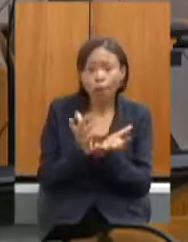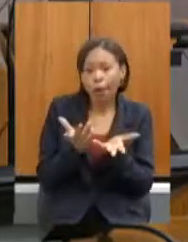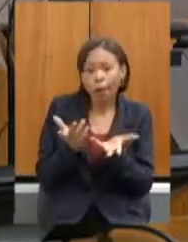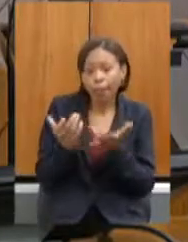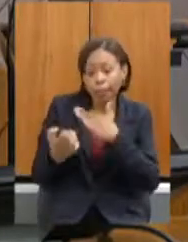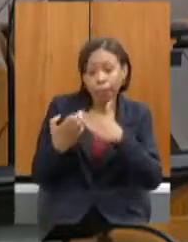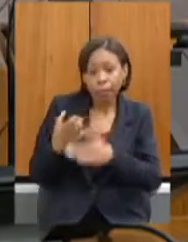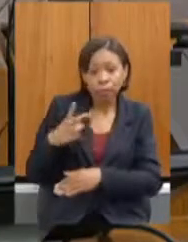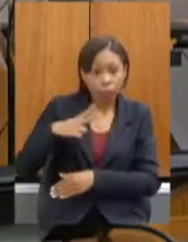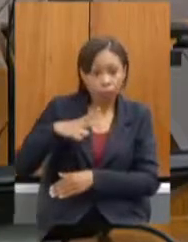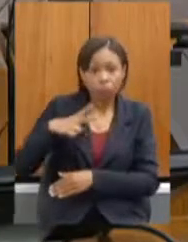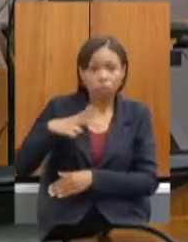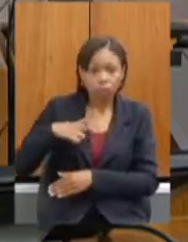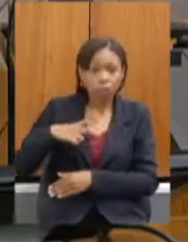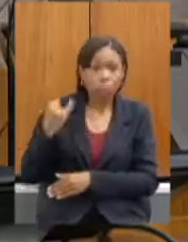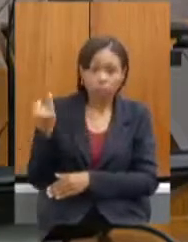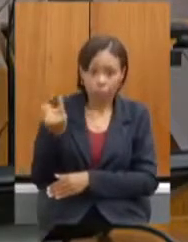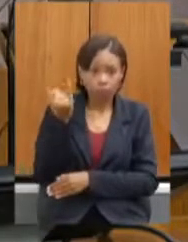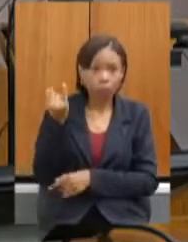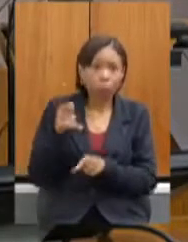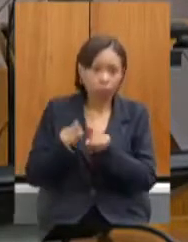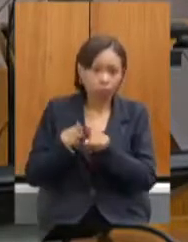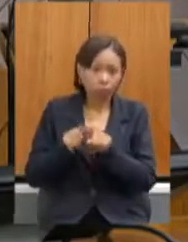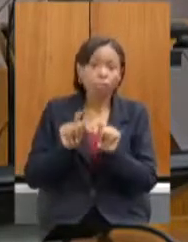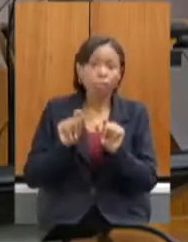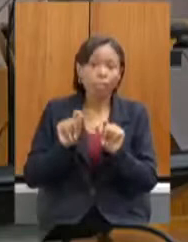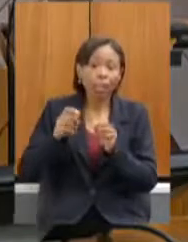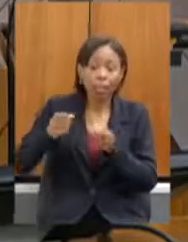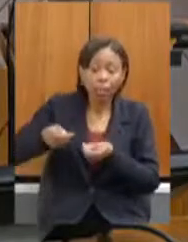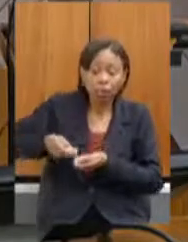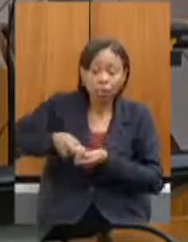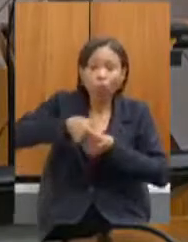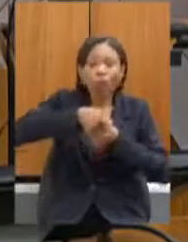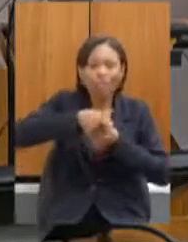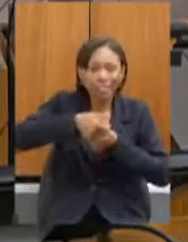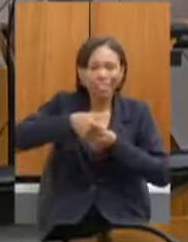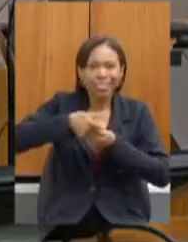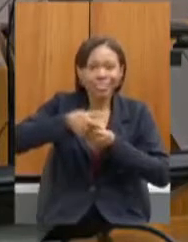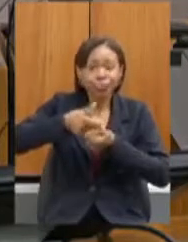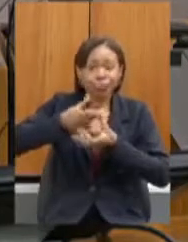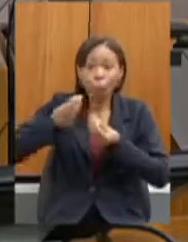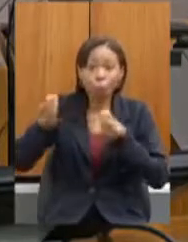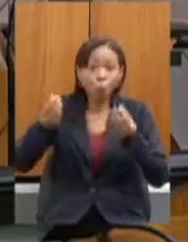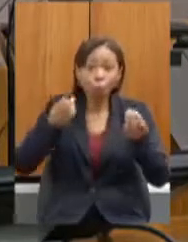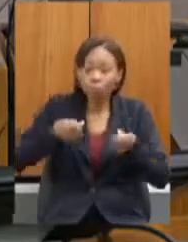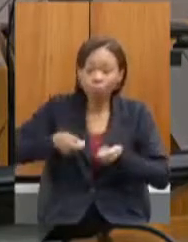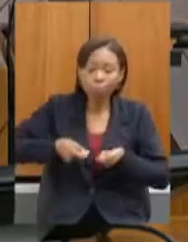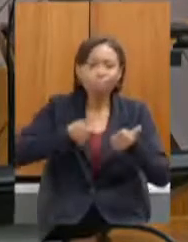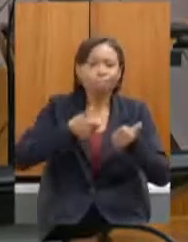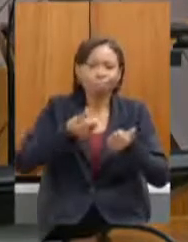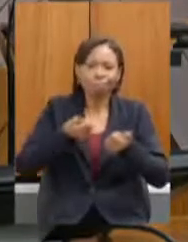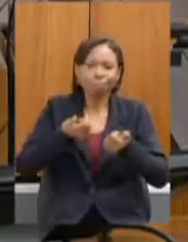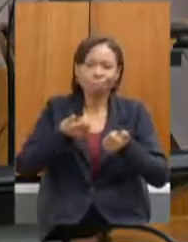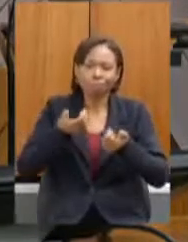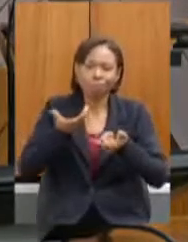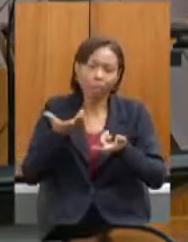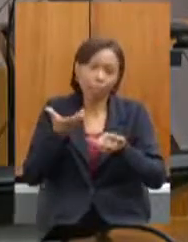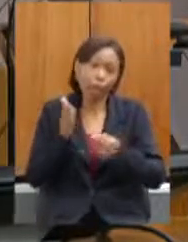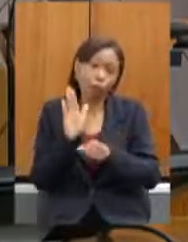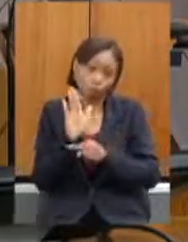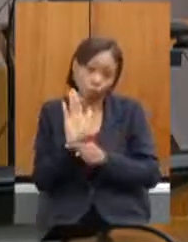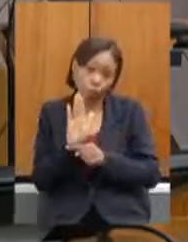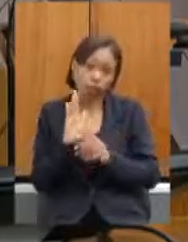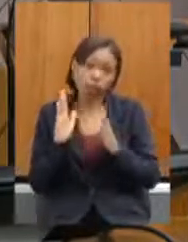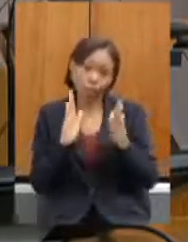teve uma atuação importante em termos de doações expressivas para esse combate à pandemia e